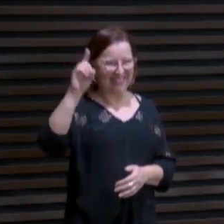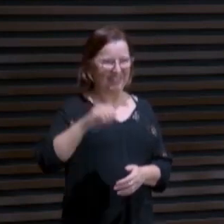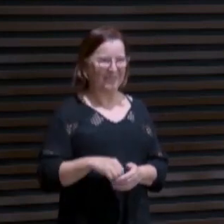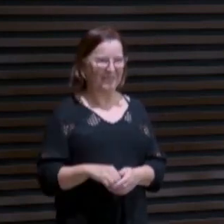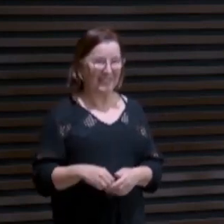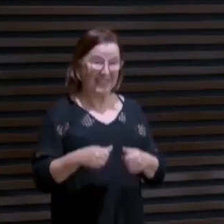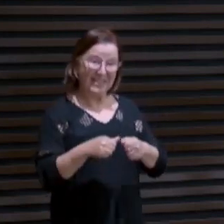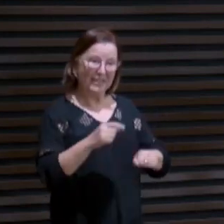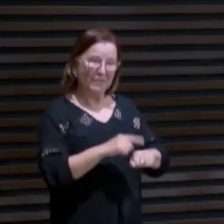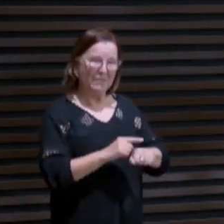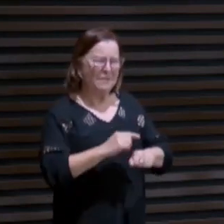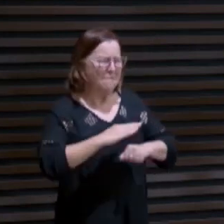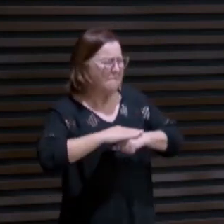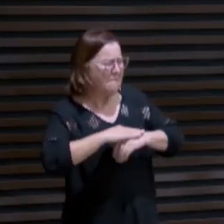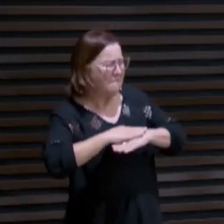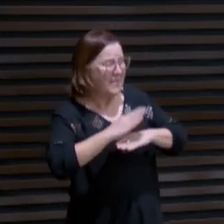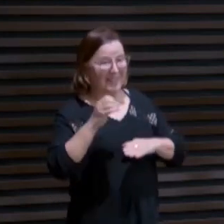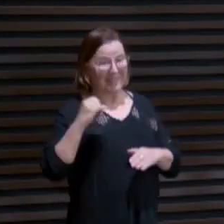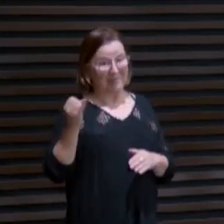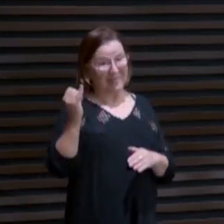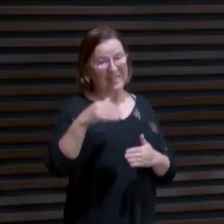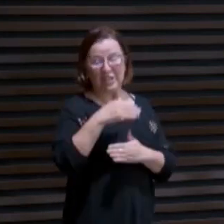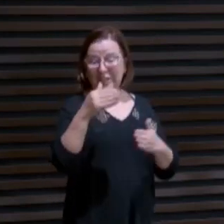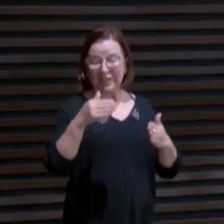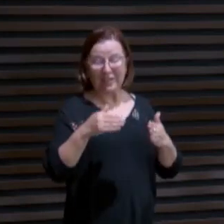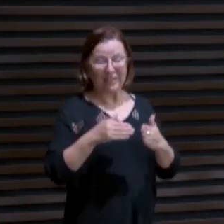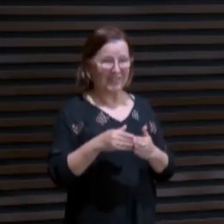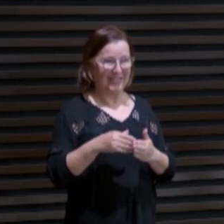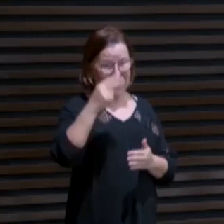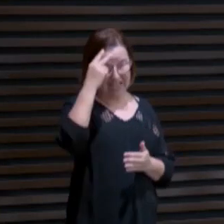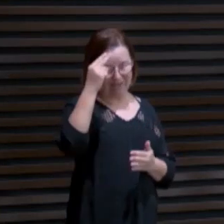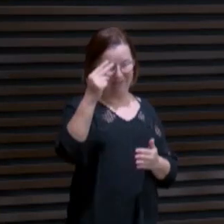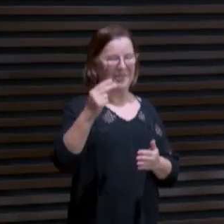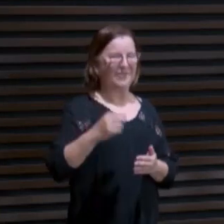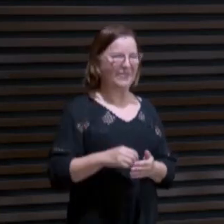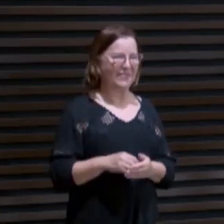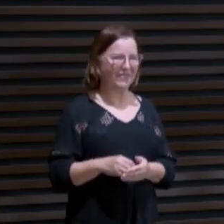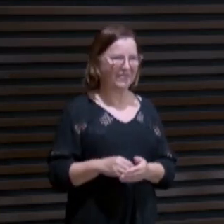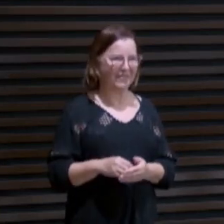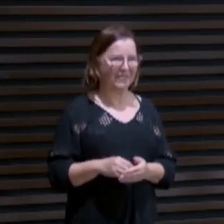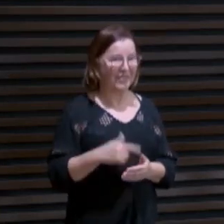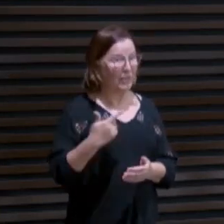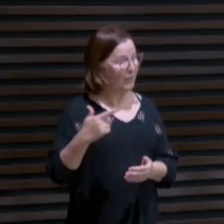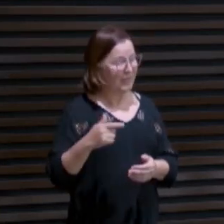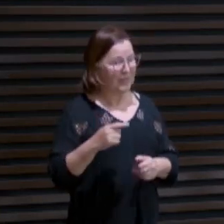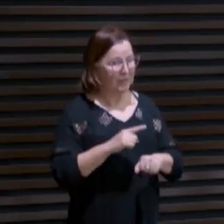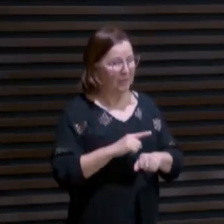Esse é o momento mais importante de toda a história. Não existe outro